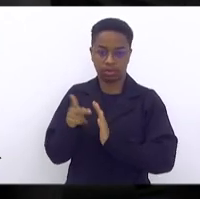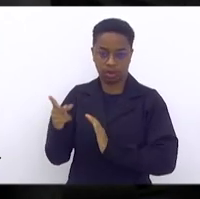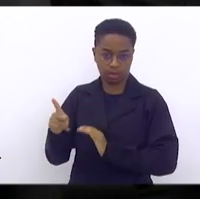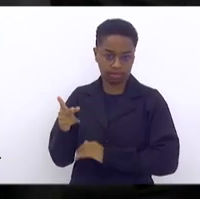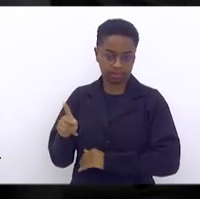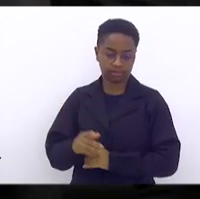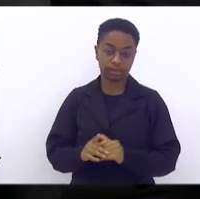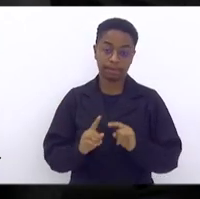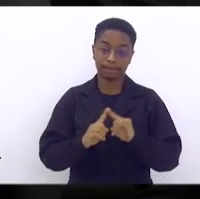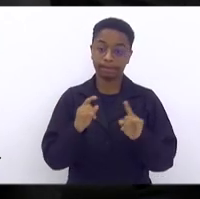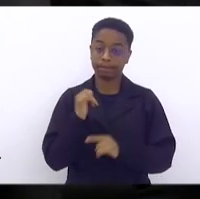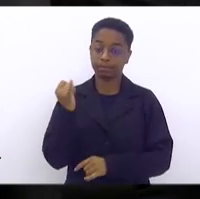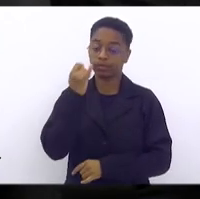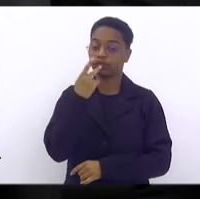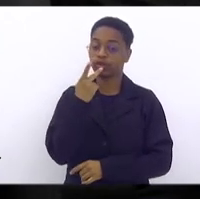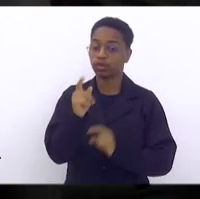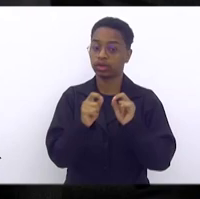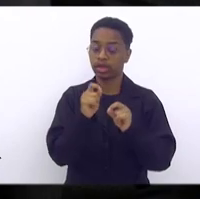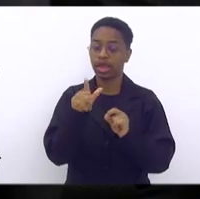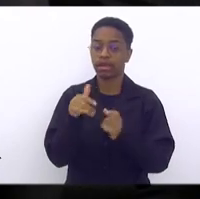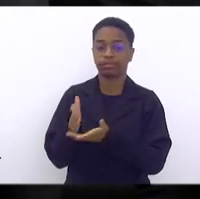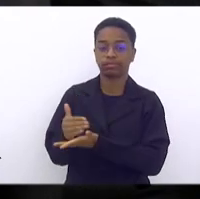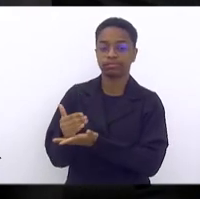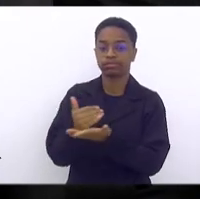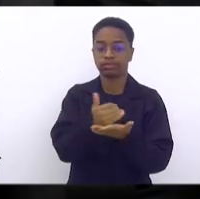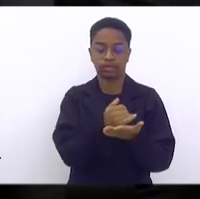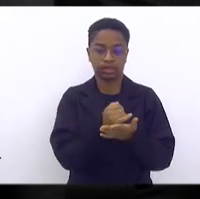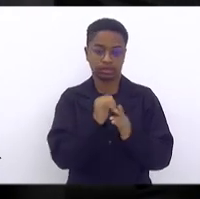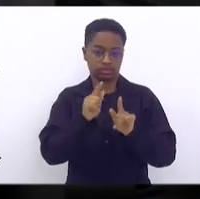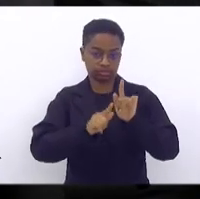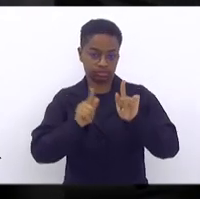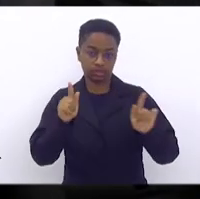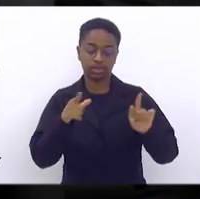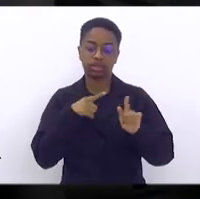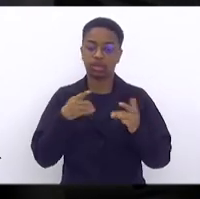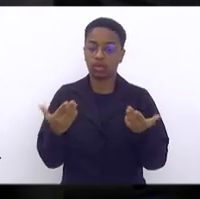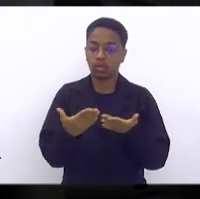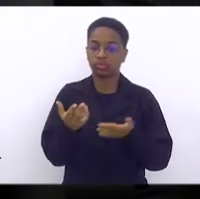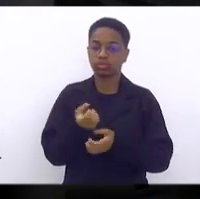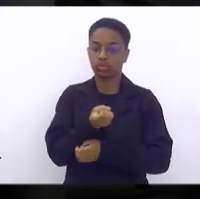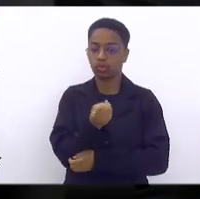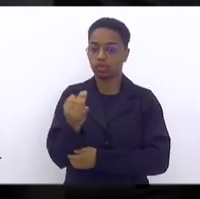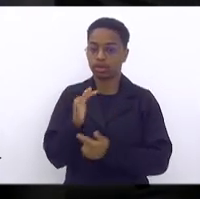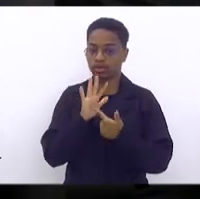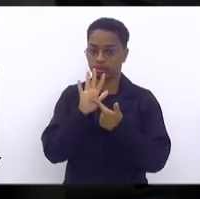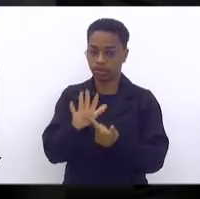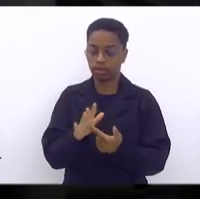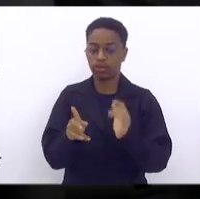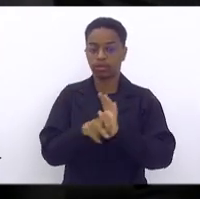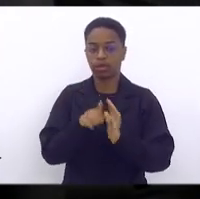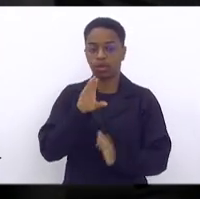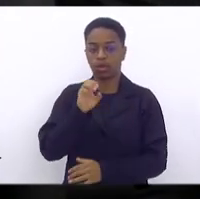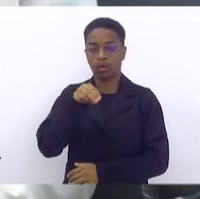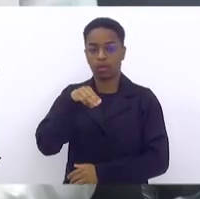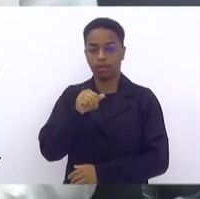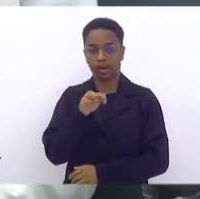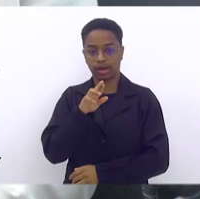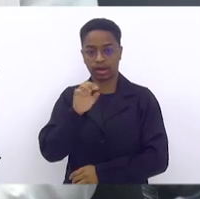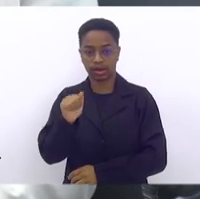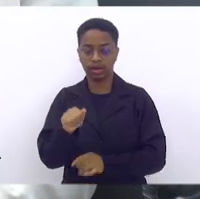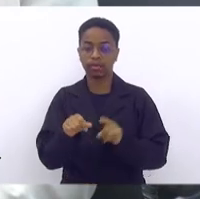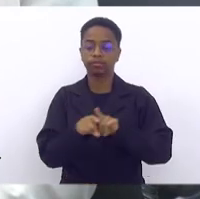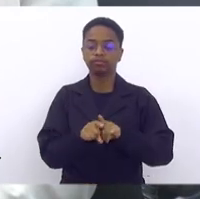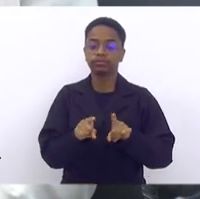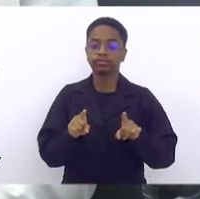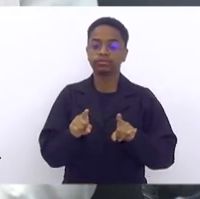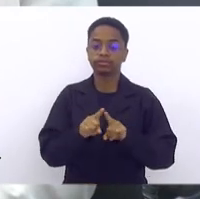o que é importante falar também são dados estatísticos. A gente tem hoje esses dados mais quantitativos, né, da comarca também, mas são dados que a gente tem